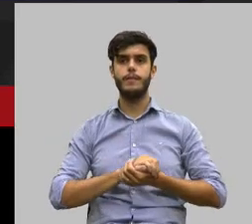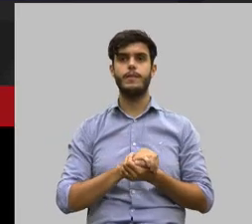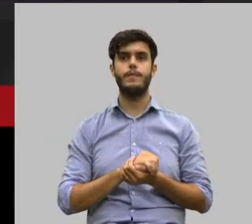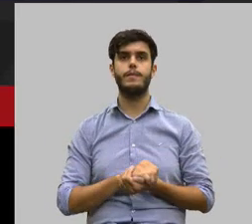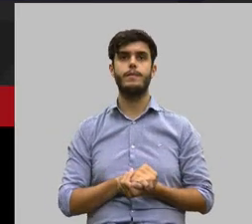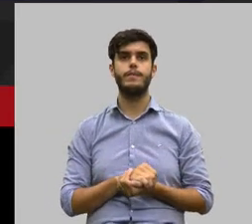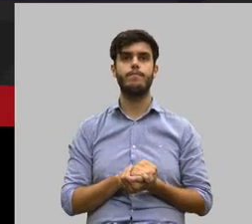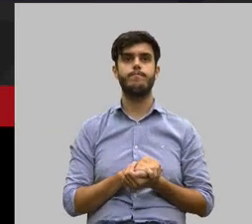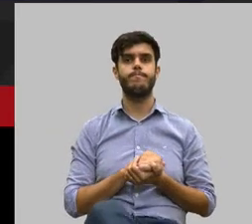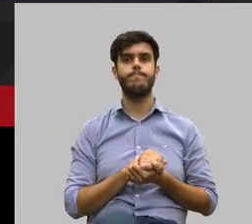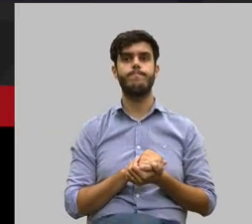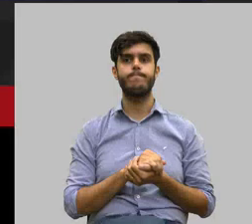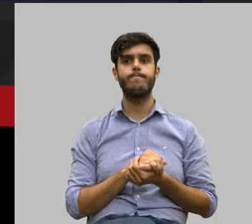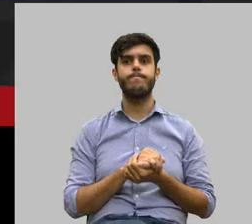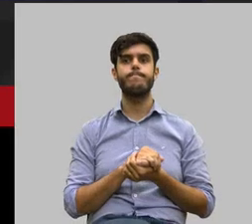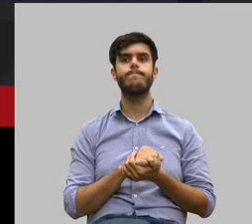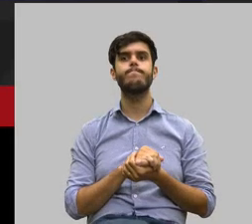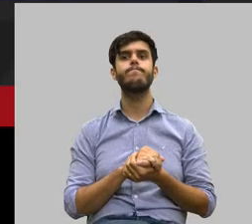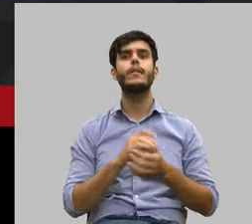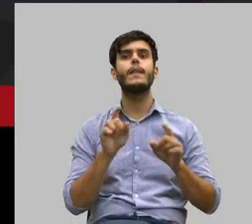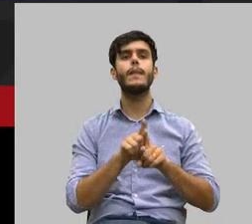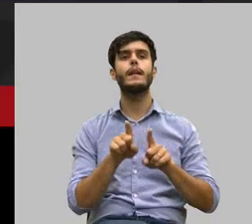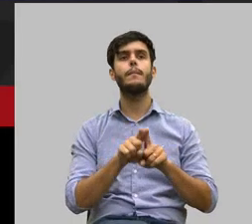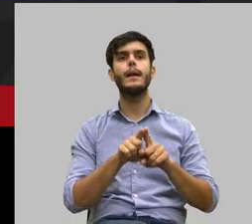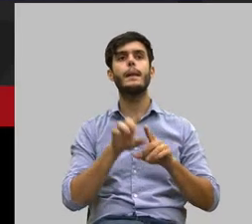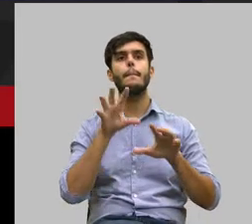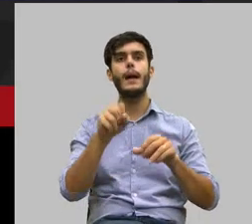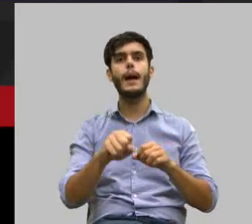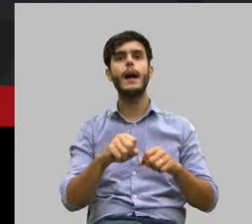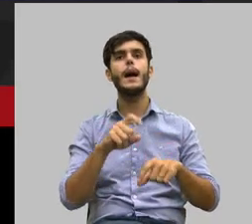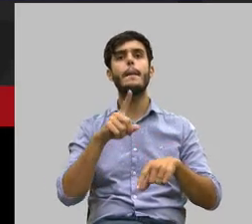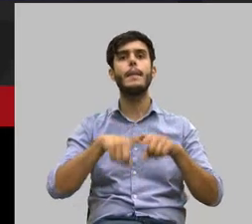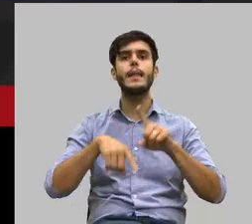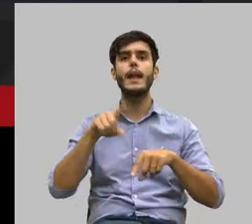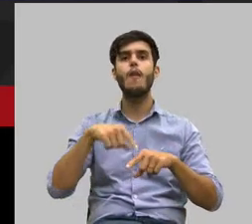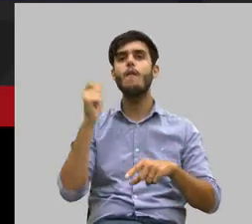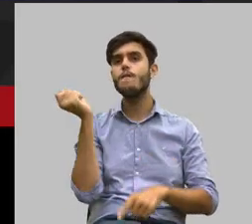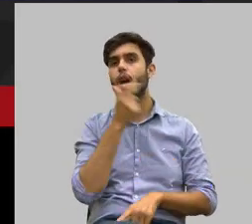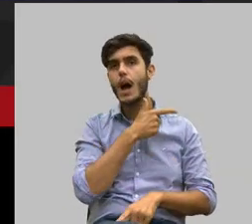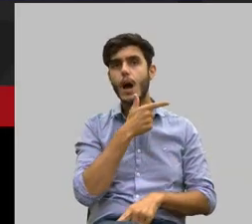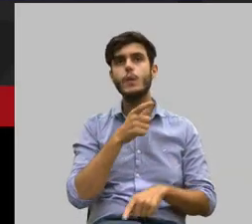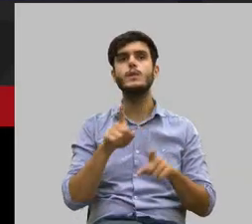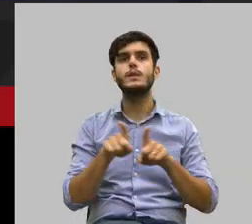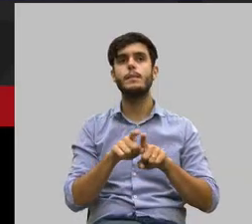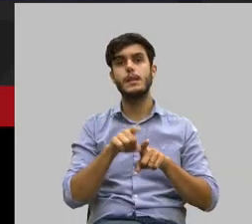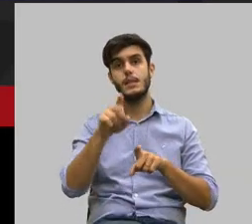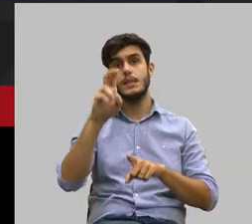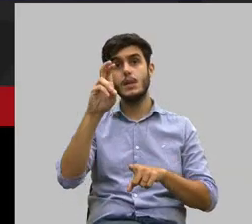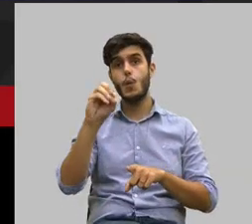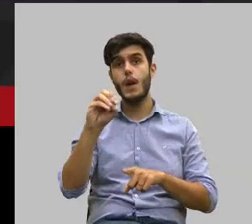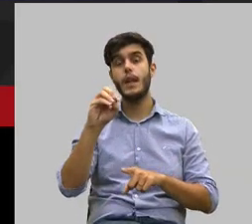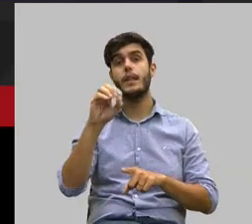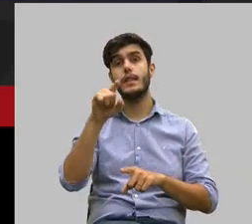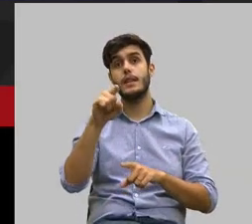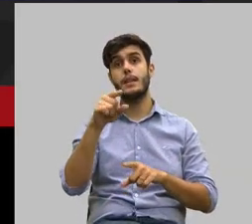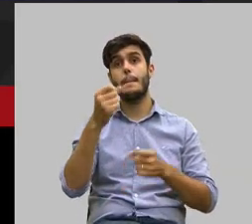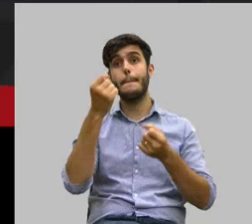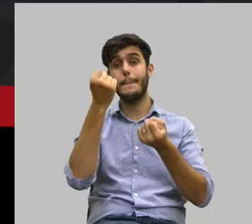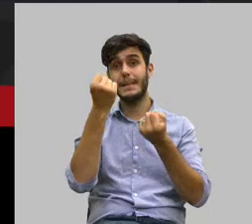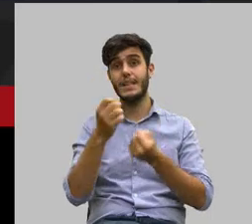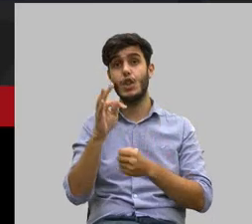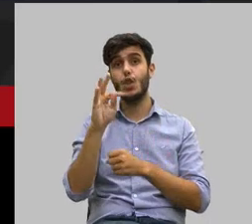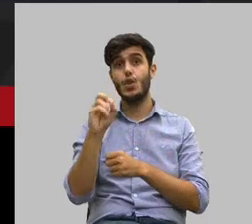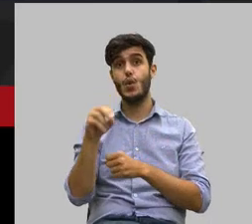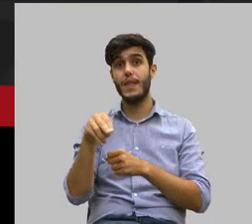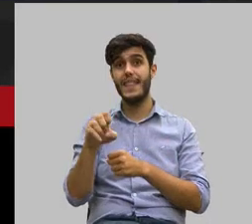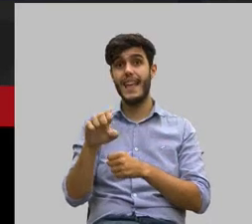apreensão de produtos falsificados n caso específico Aqui foram 50 toneladas de sabão em pó falsificado